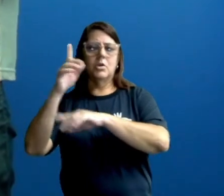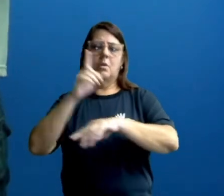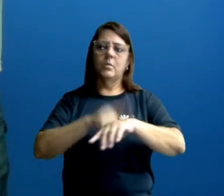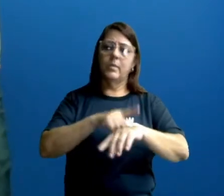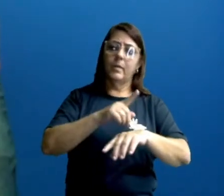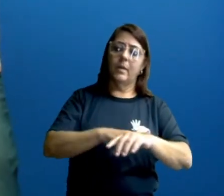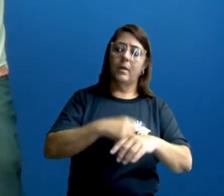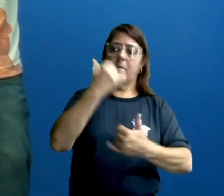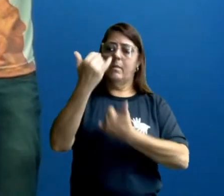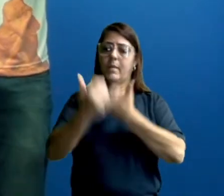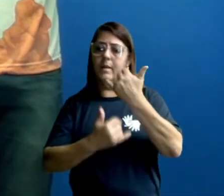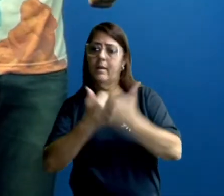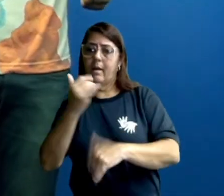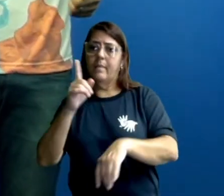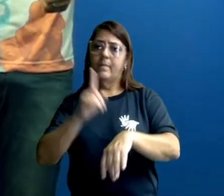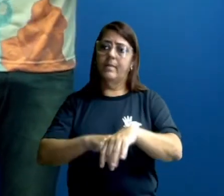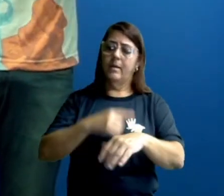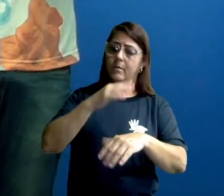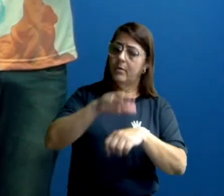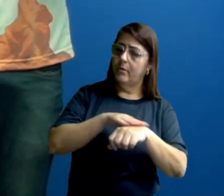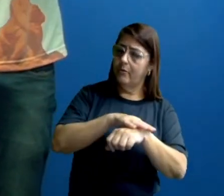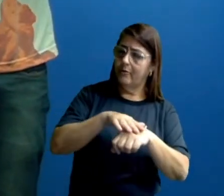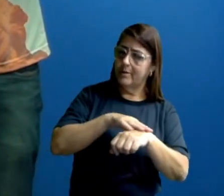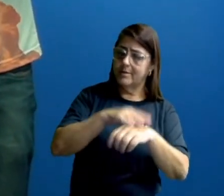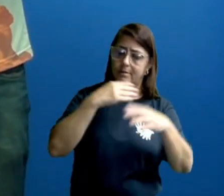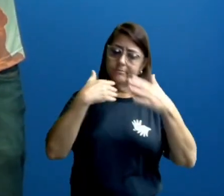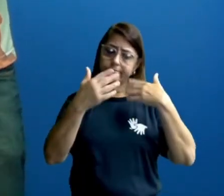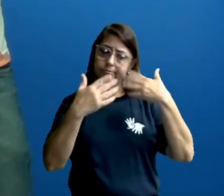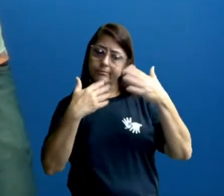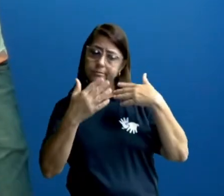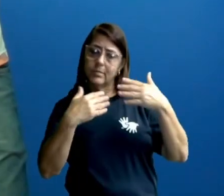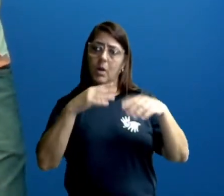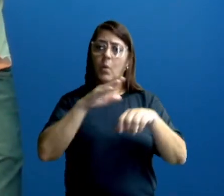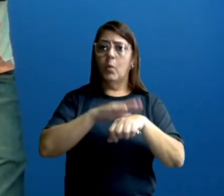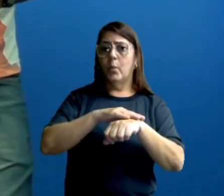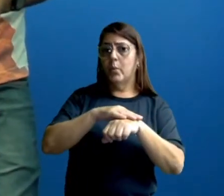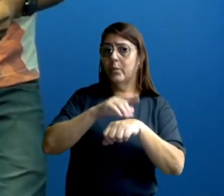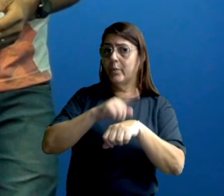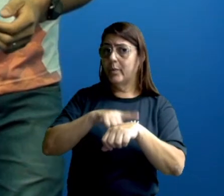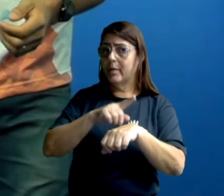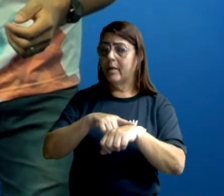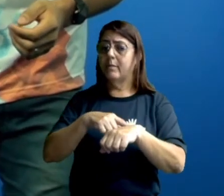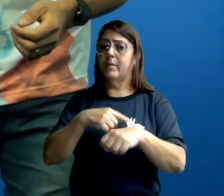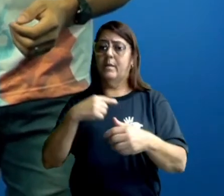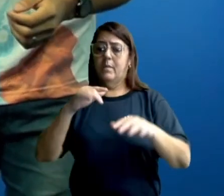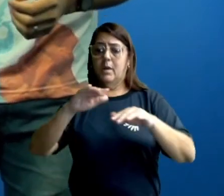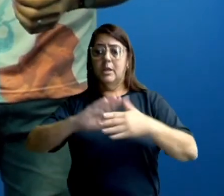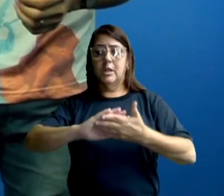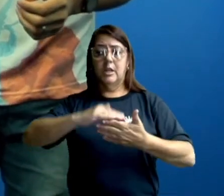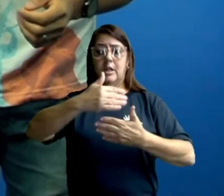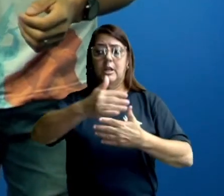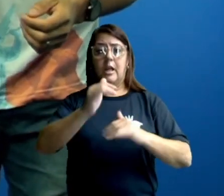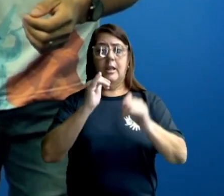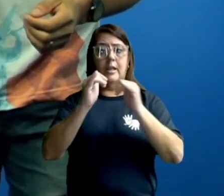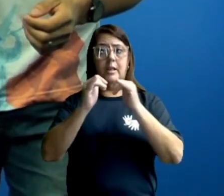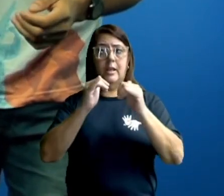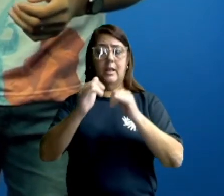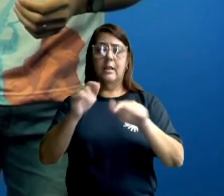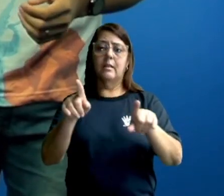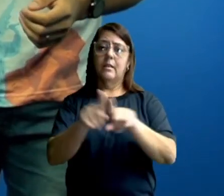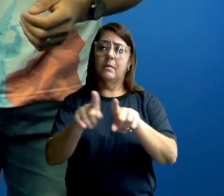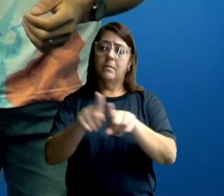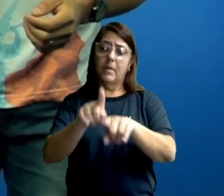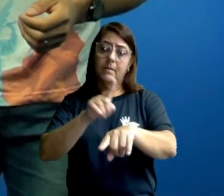de brincar, tem o tempo de conversar, tem o tempo de mexer lá no videogame, mas também tem que ter o tempo de pegar o